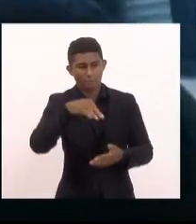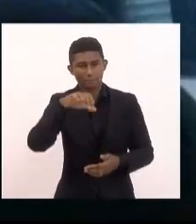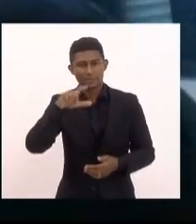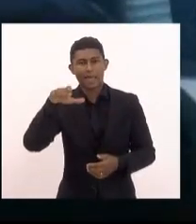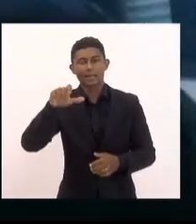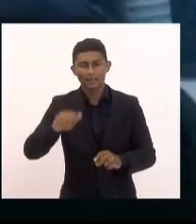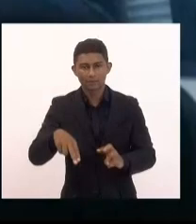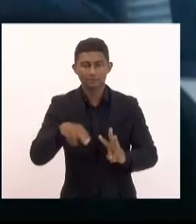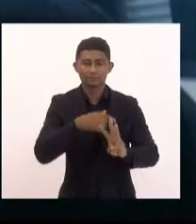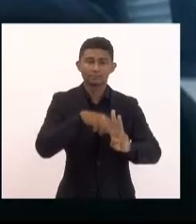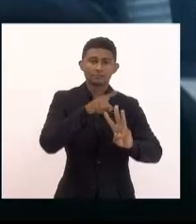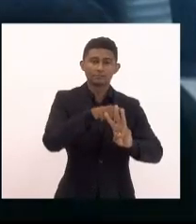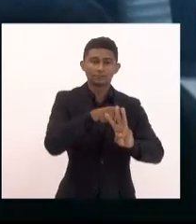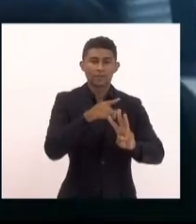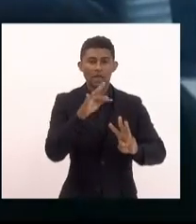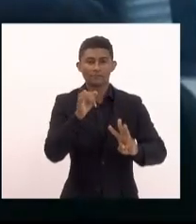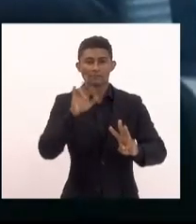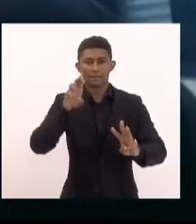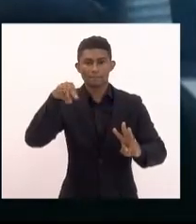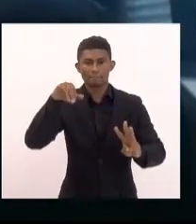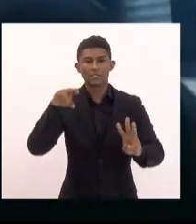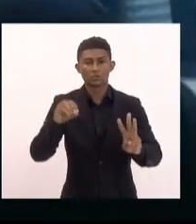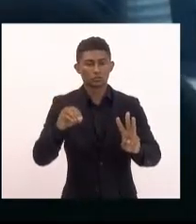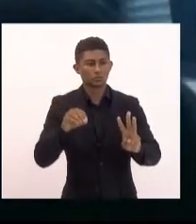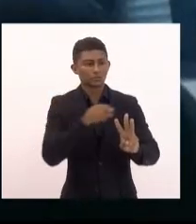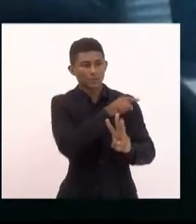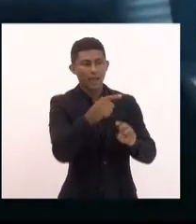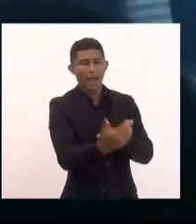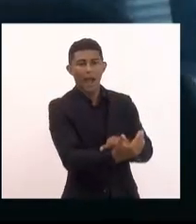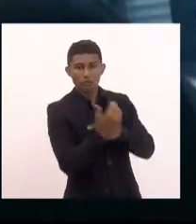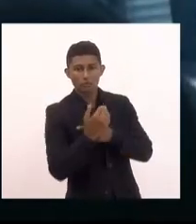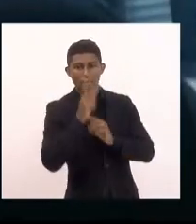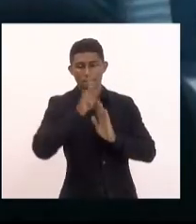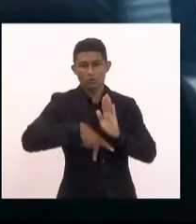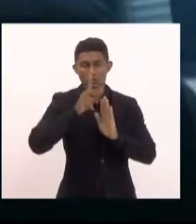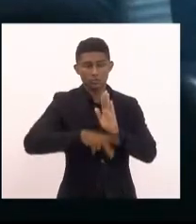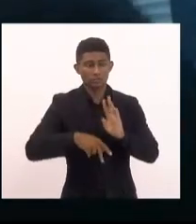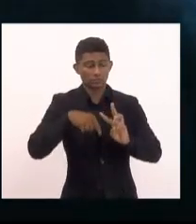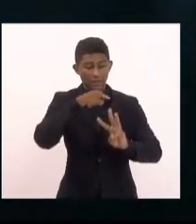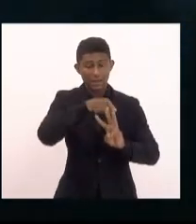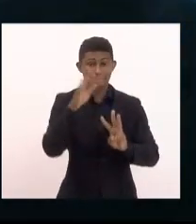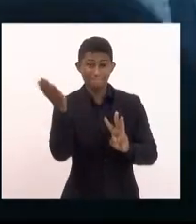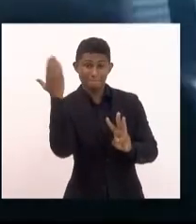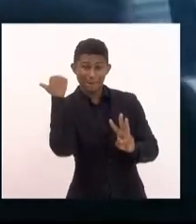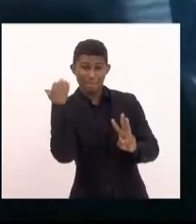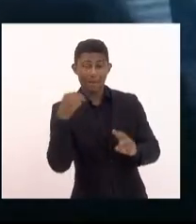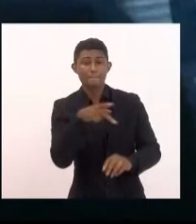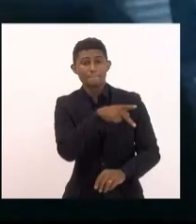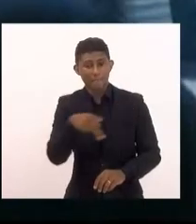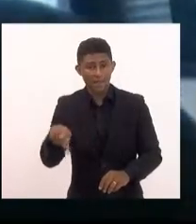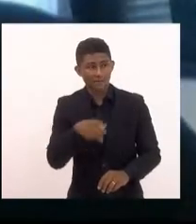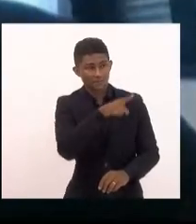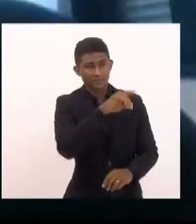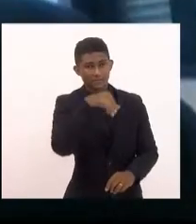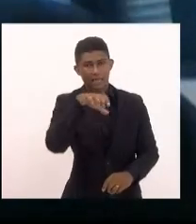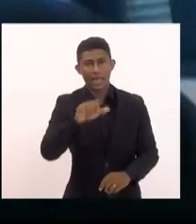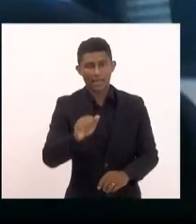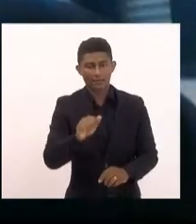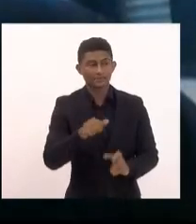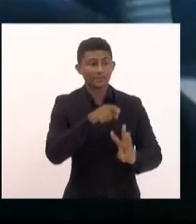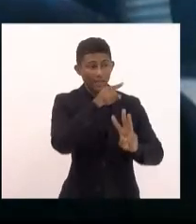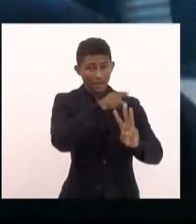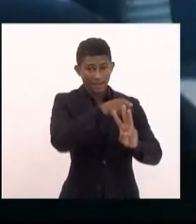Firmino, que nos ajudou a fazer o projeto, foi vários anos presidente do INEA, hoje também está no nosso mandato ajudando, então